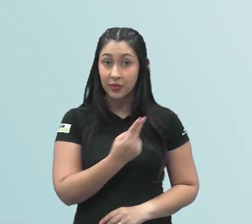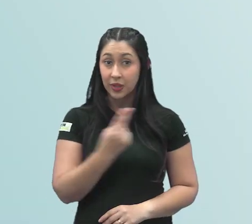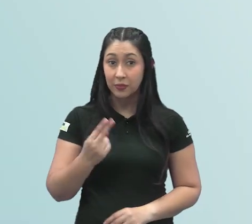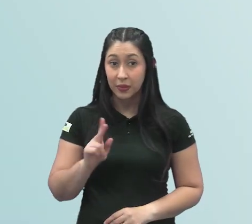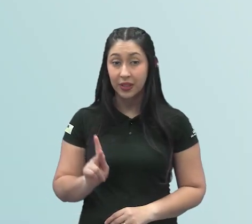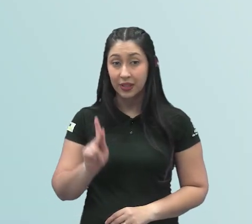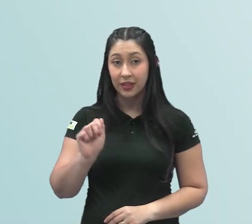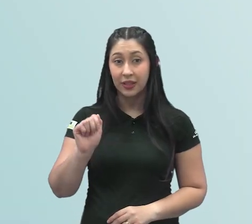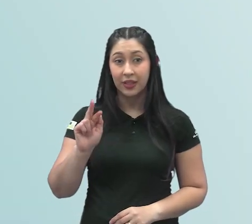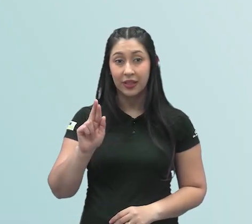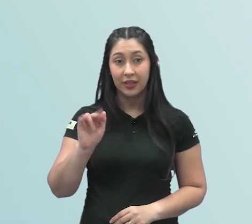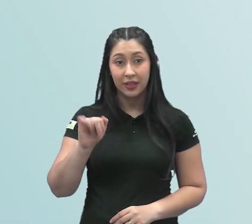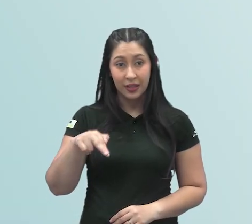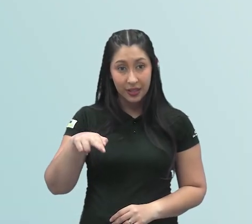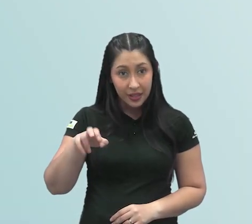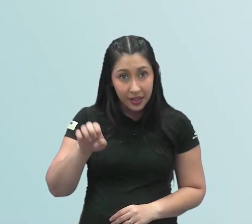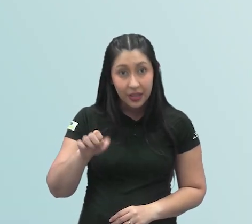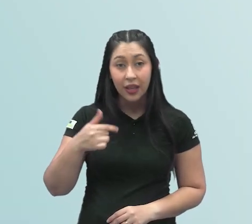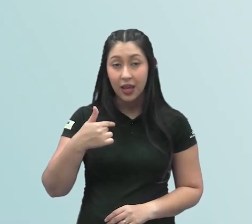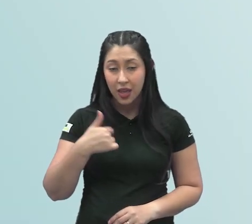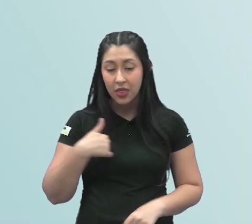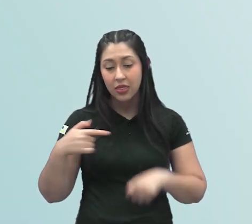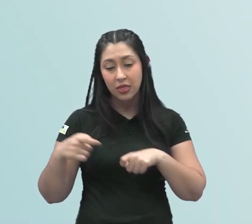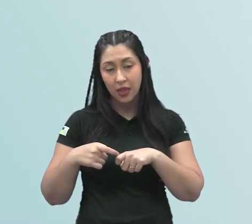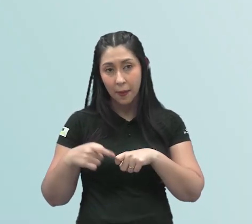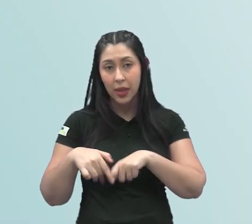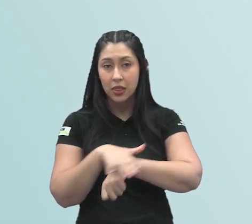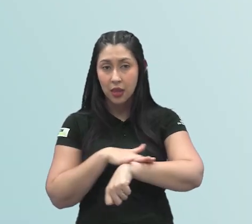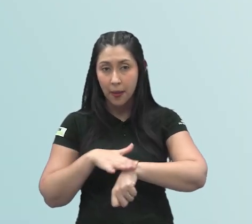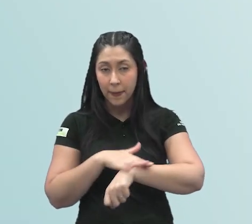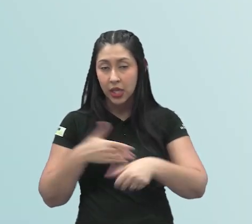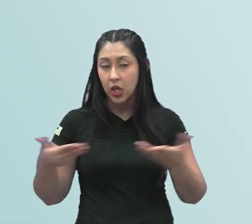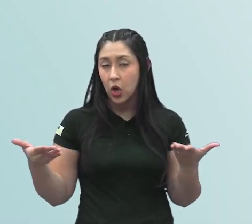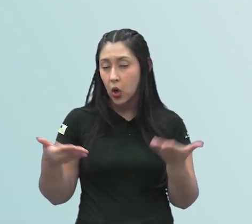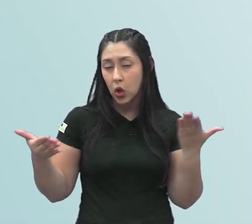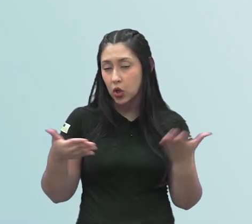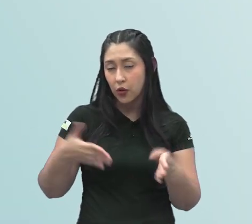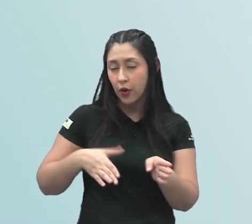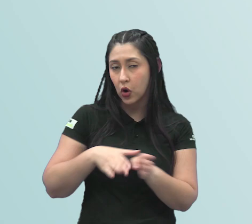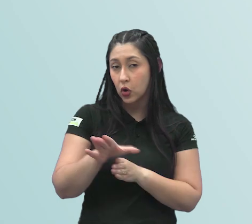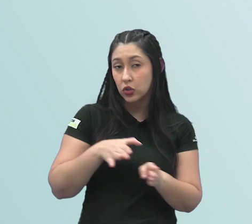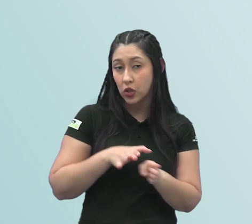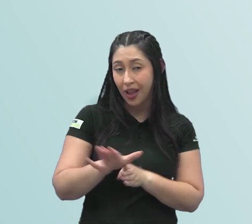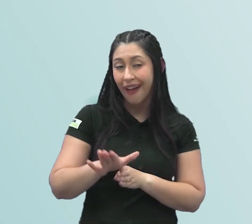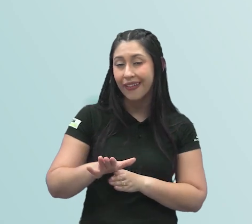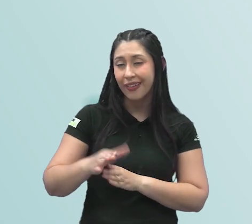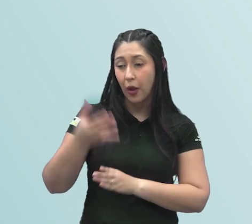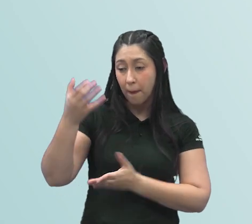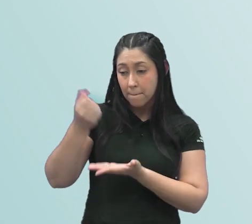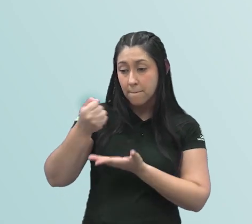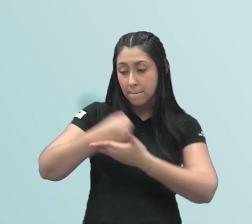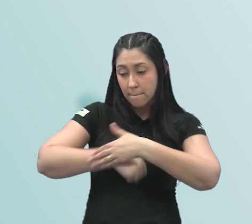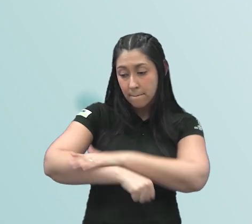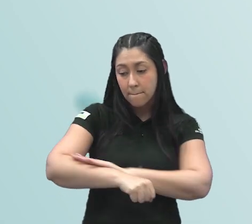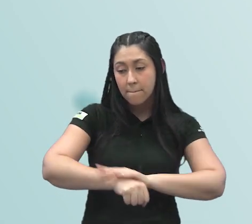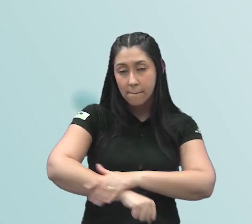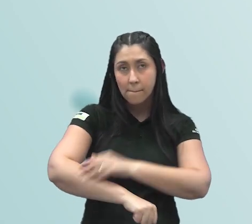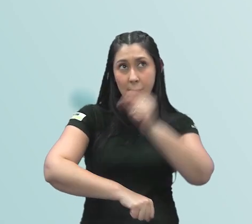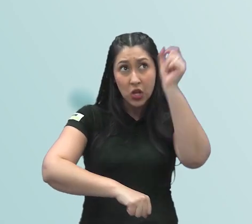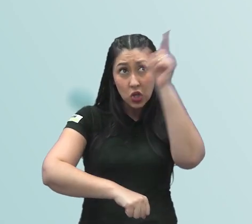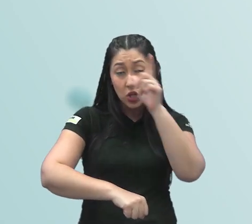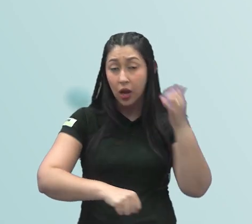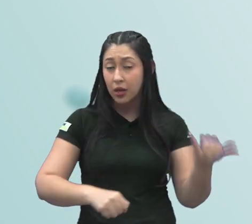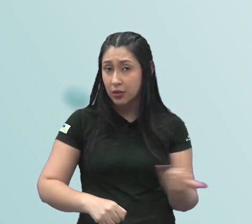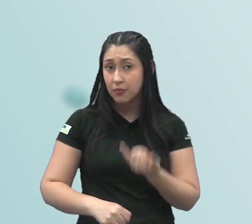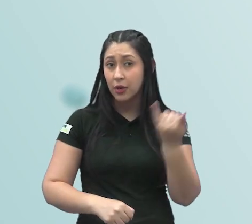Meu nome é Karine Okamoto, sou médica dermatologista e hoje vou falar para vocês qual a importância do protetor solar. Então, o